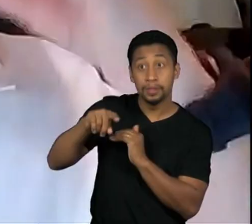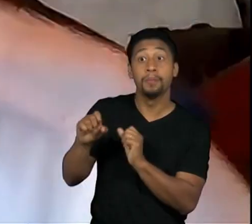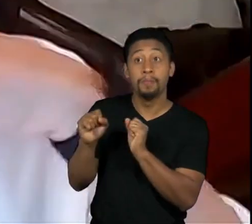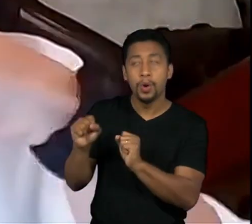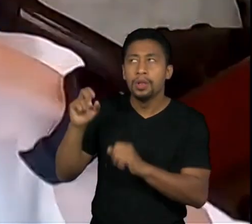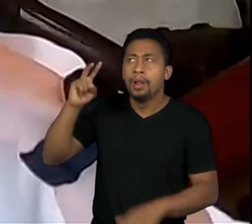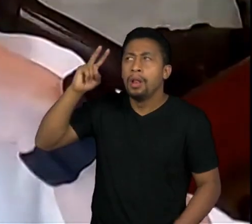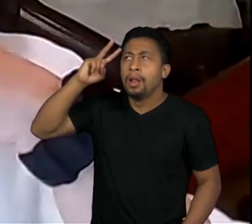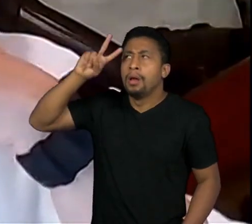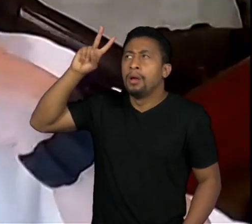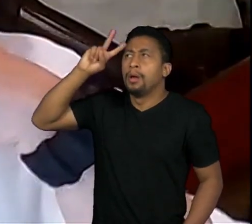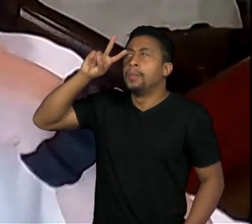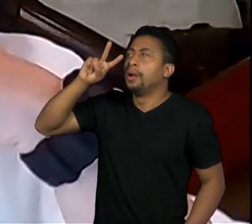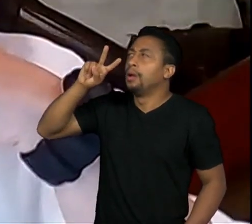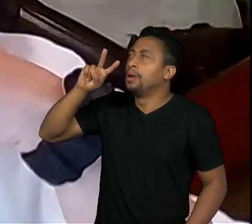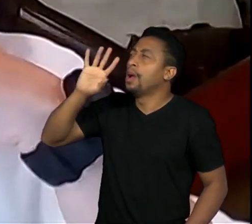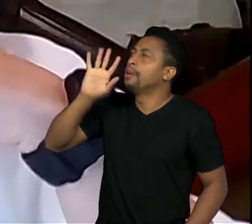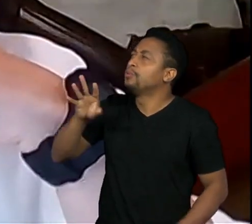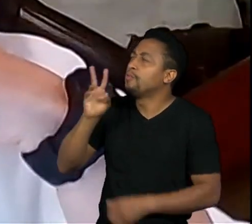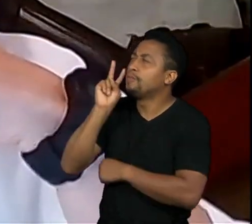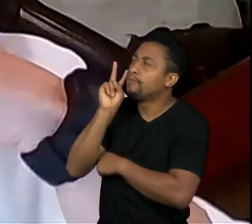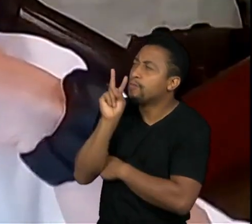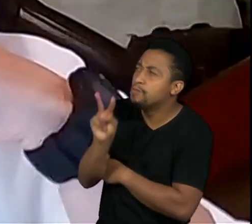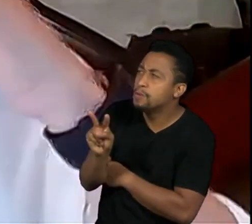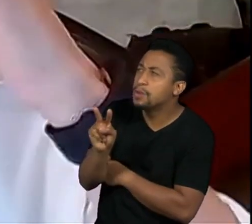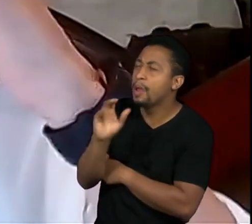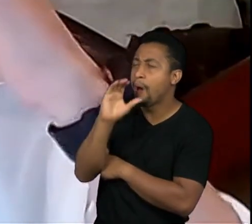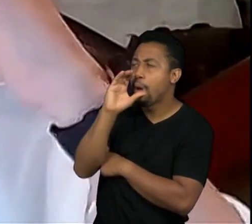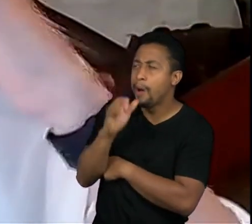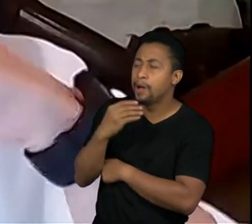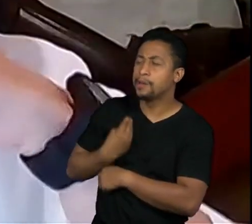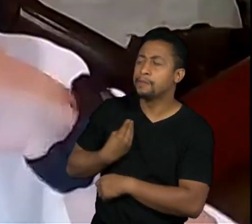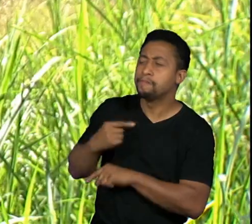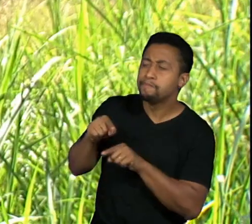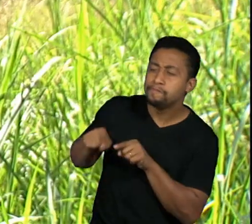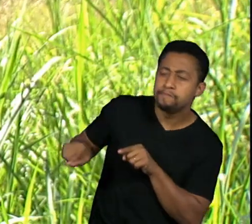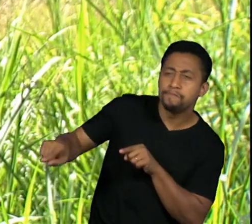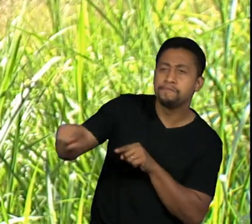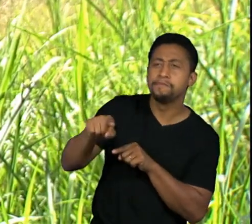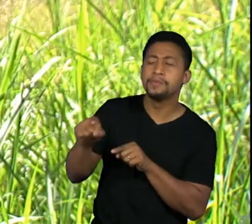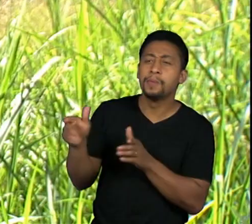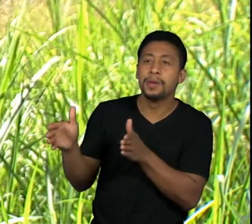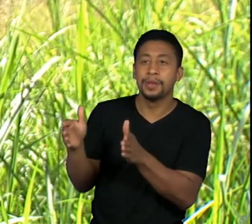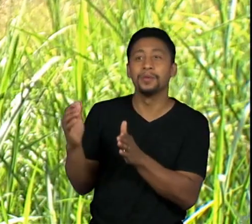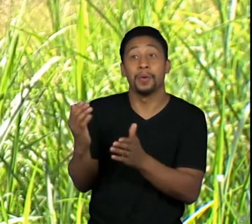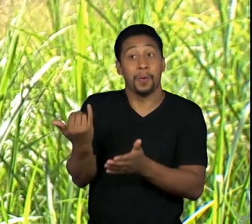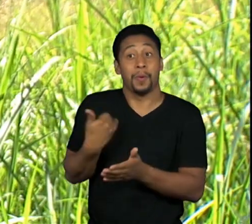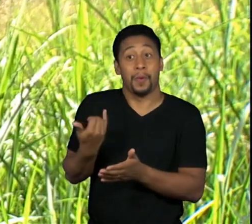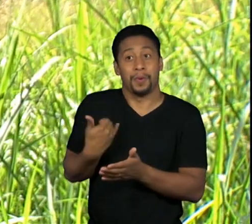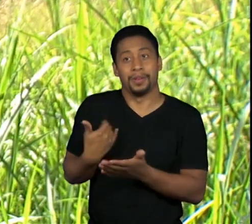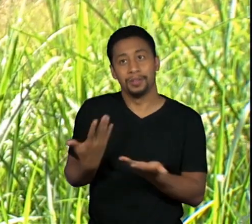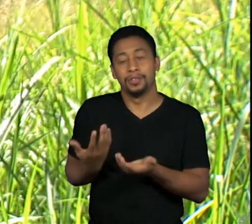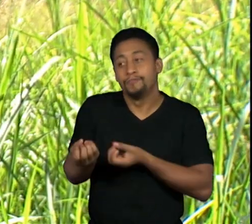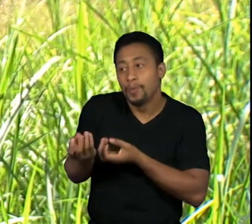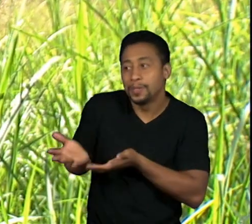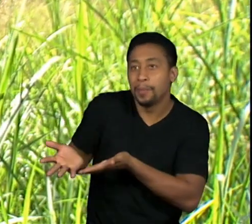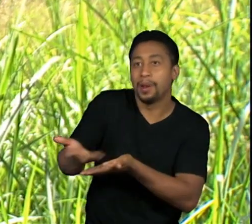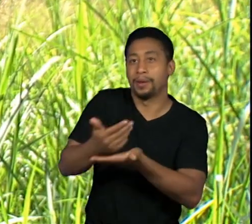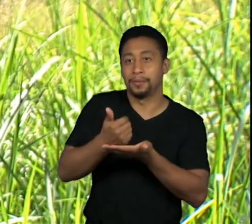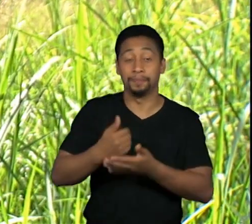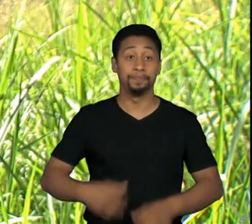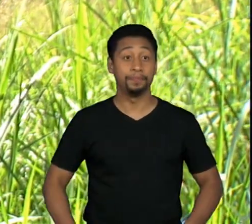a memória dessa época, quando esse animal ainda existia ali. Os cientistas do projeto trabalham com